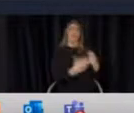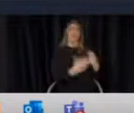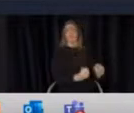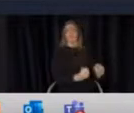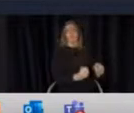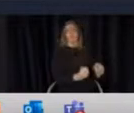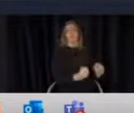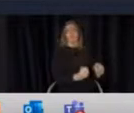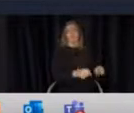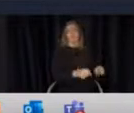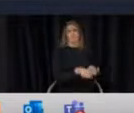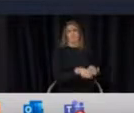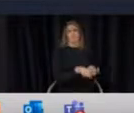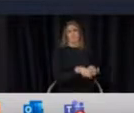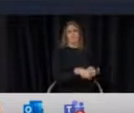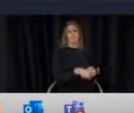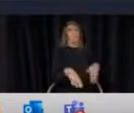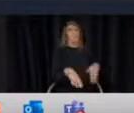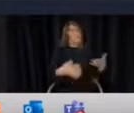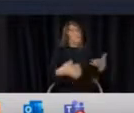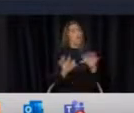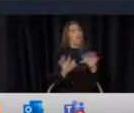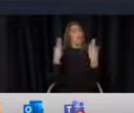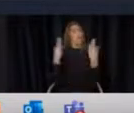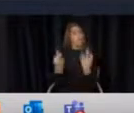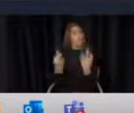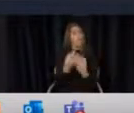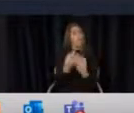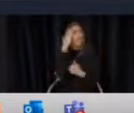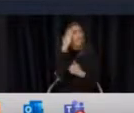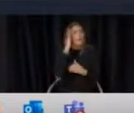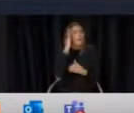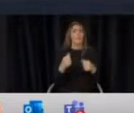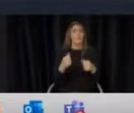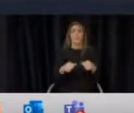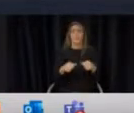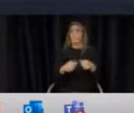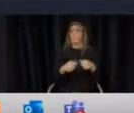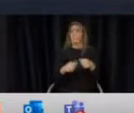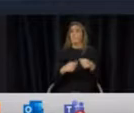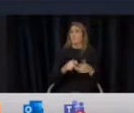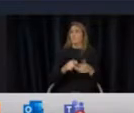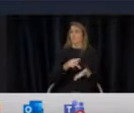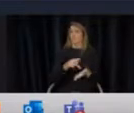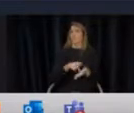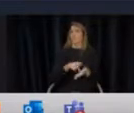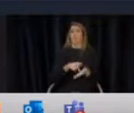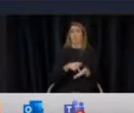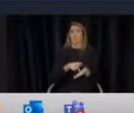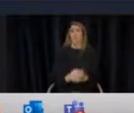caso clínico do paciente, do seu familiar. Próximo.